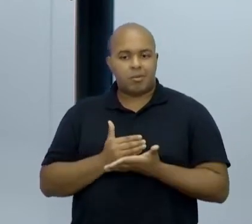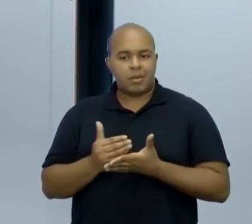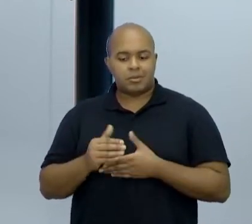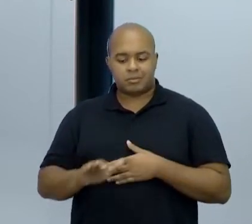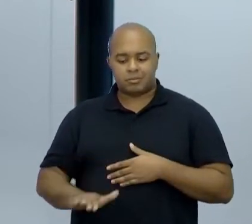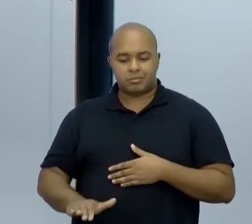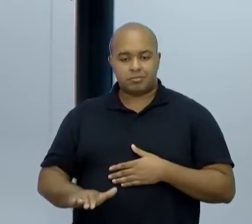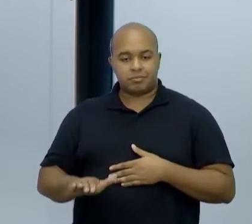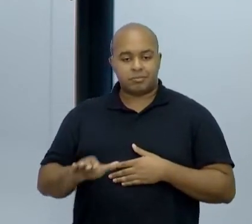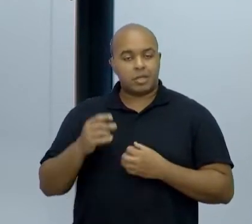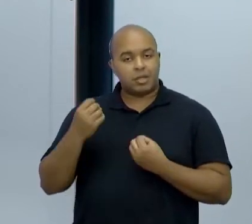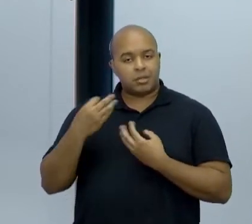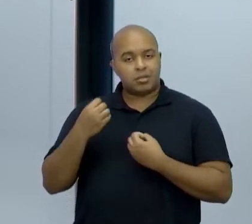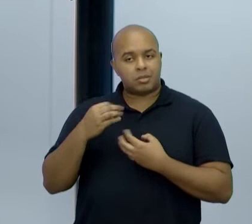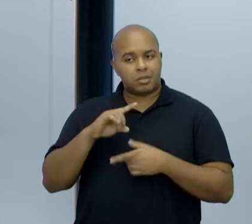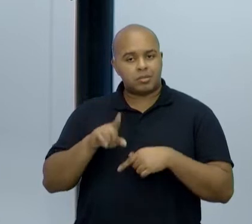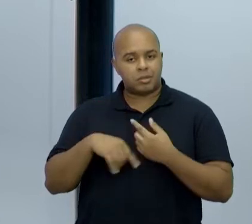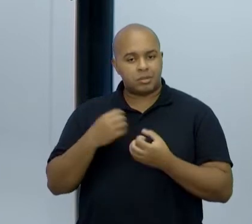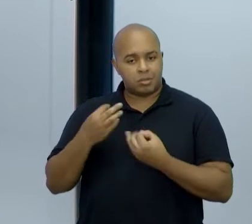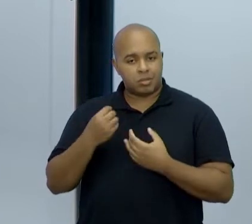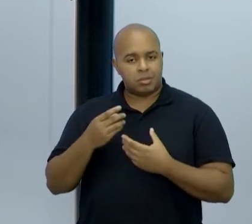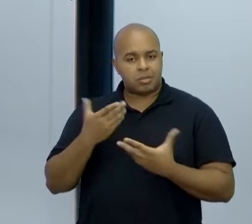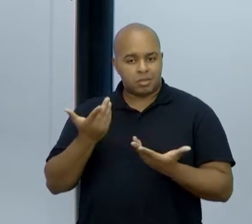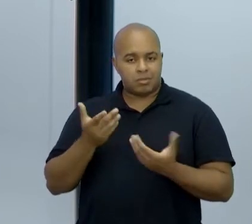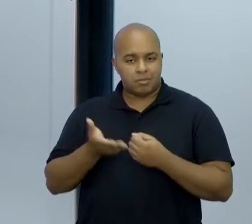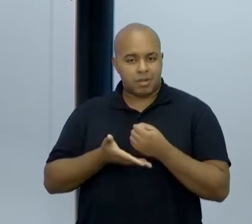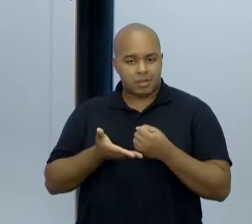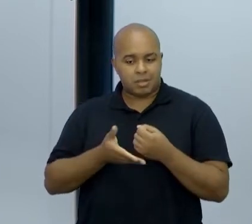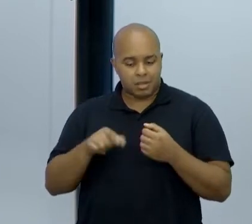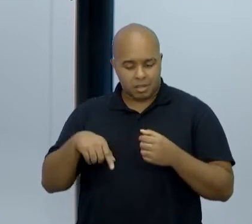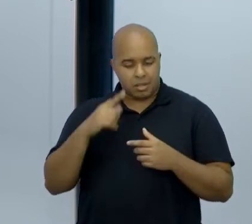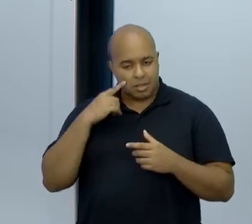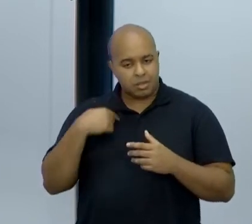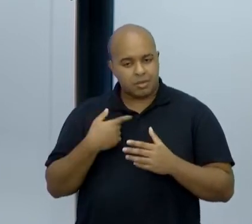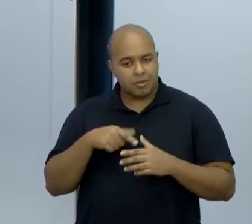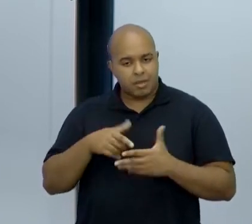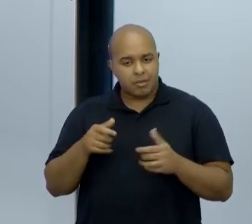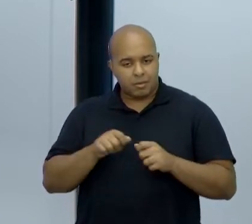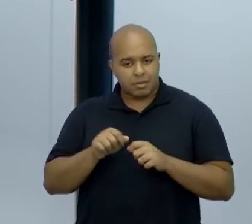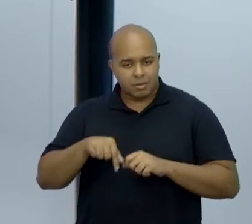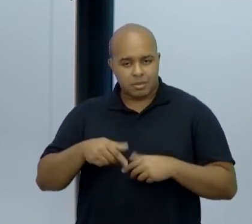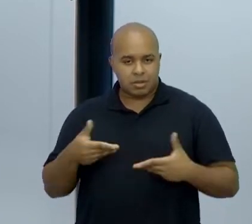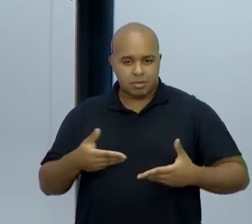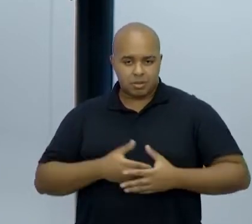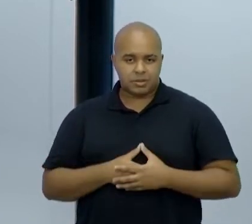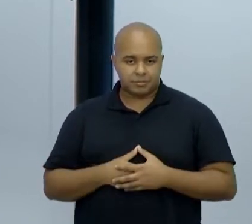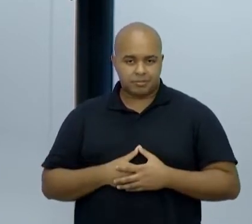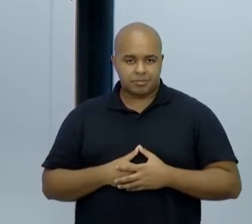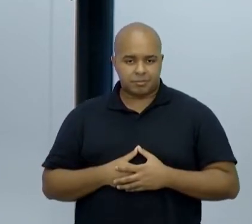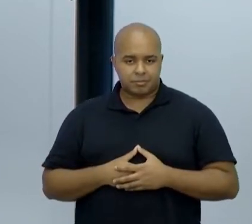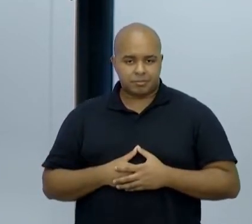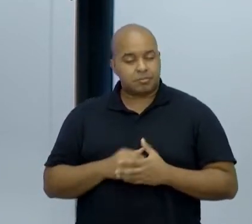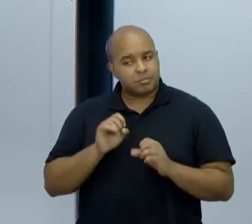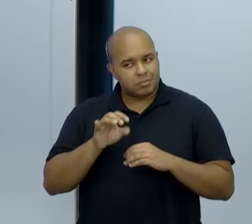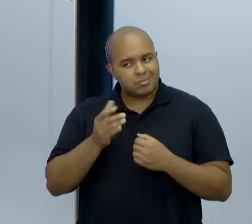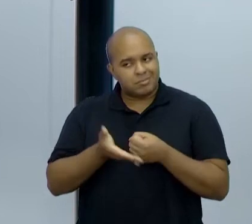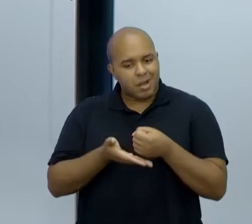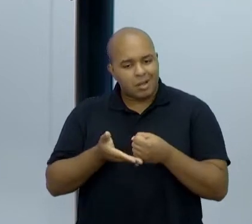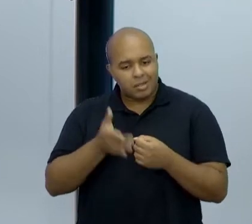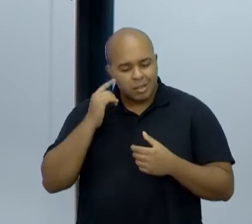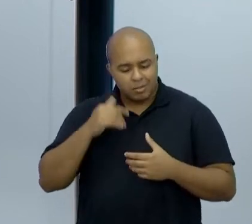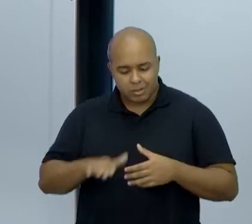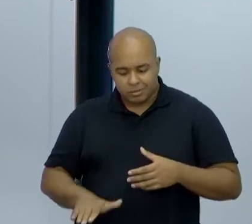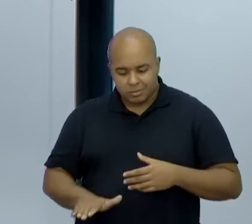na nossa educação, e quando eu falo educação, é educação básica, que é essa que nós estamos fazendo aqui, tá certo? Então começa